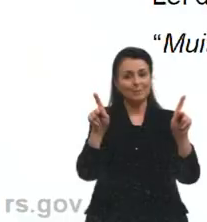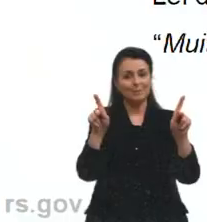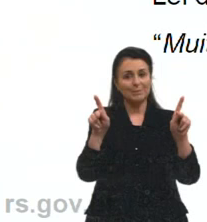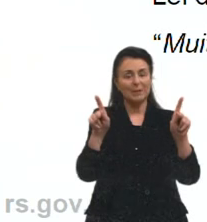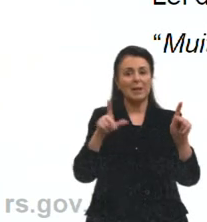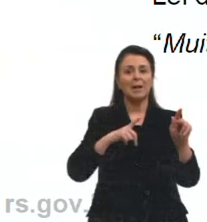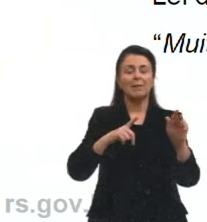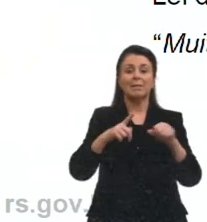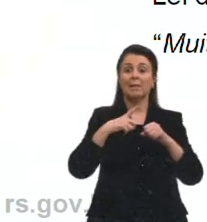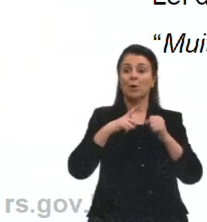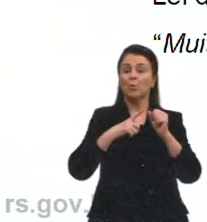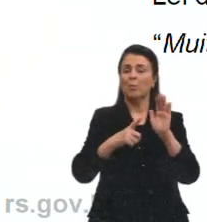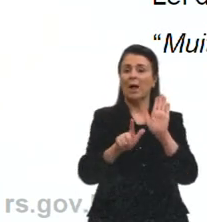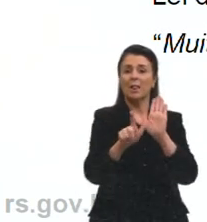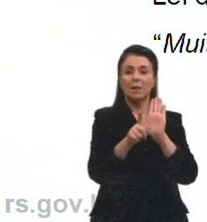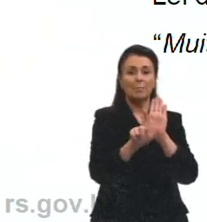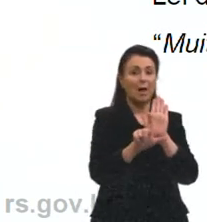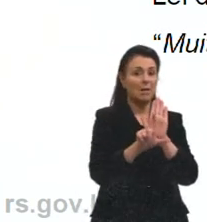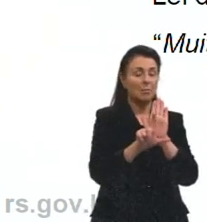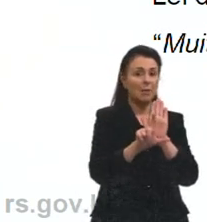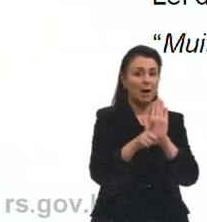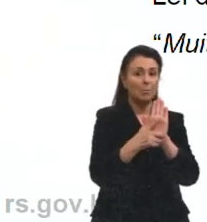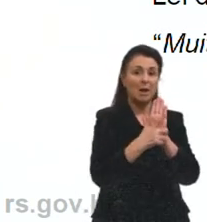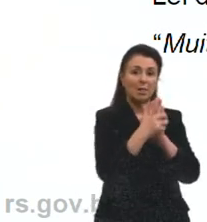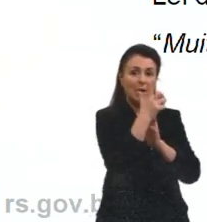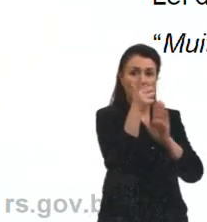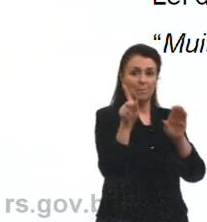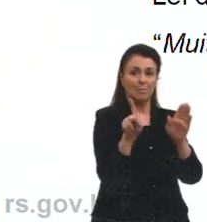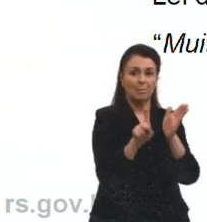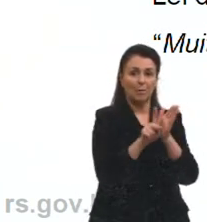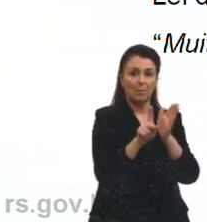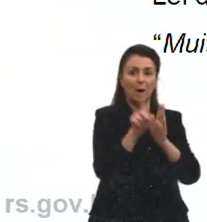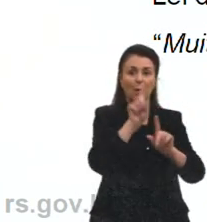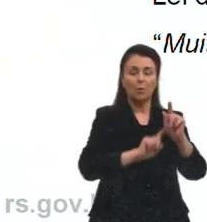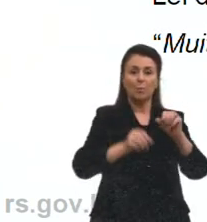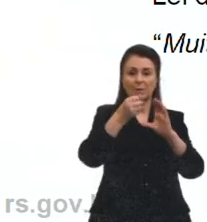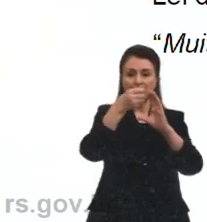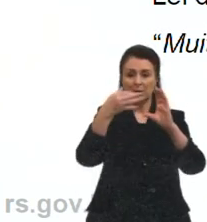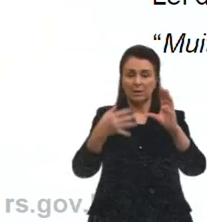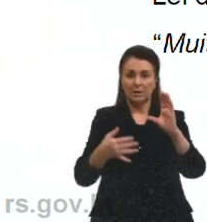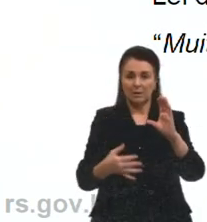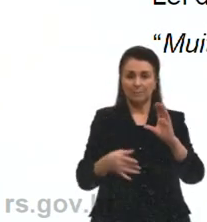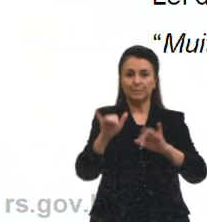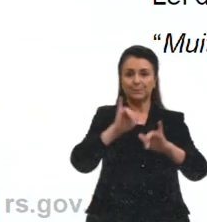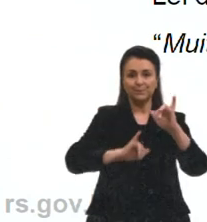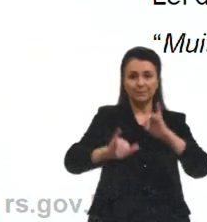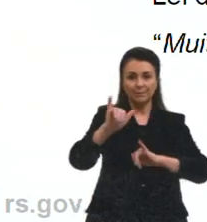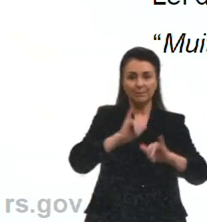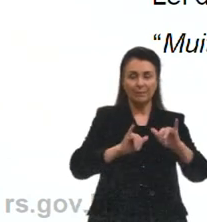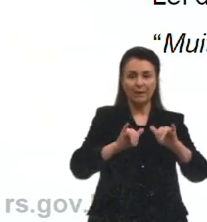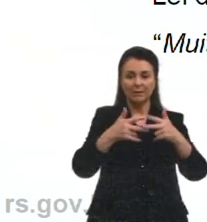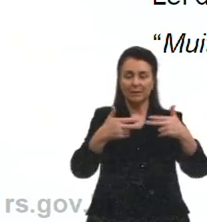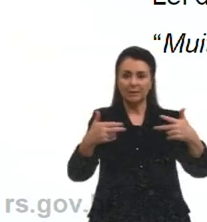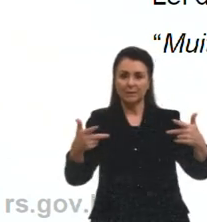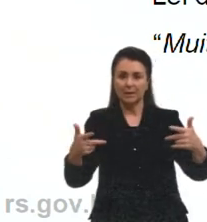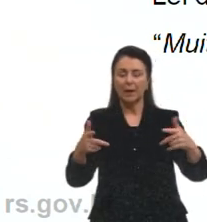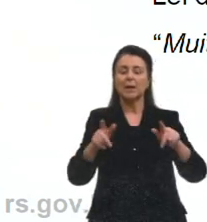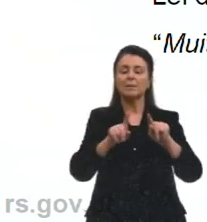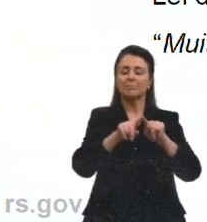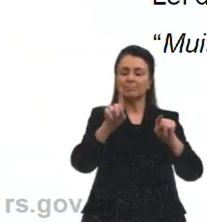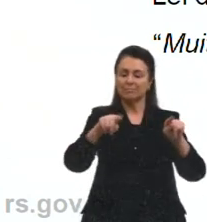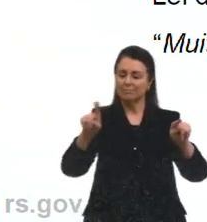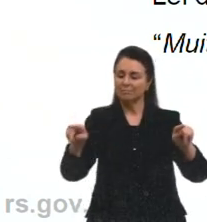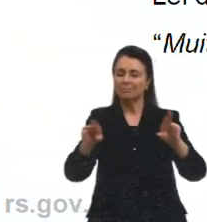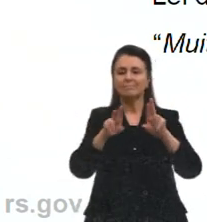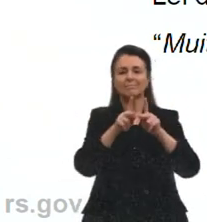na lei de mosley muitas propriedades físicas e químicas tá dos elementos eles vão variar sem